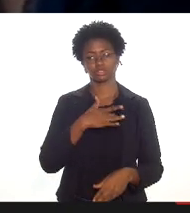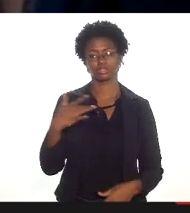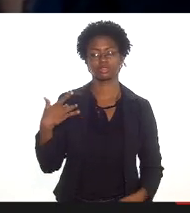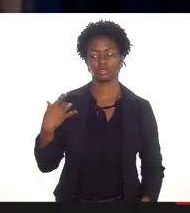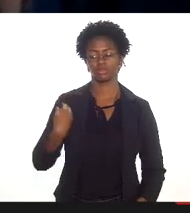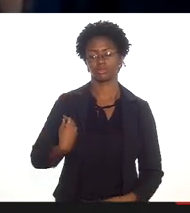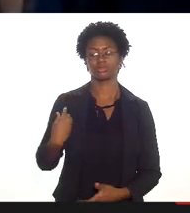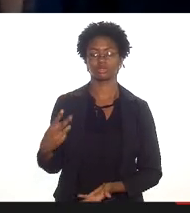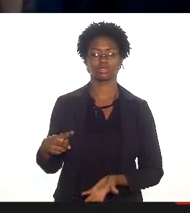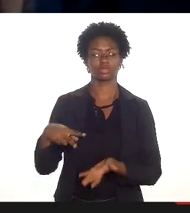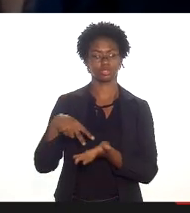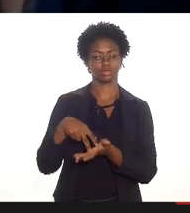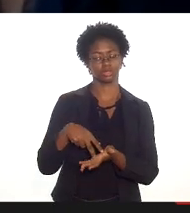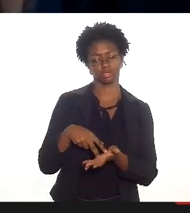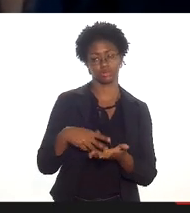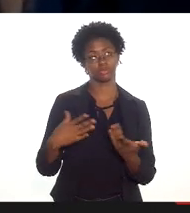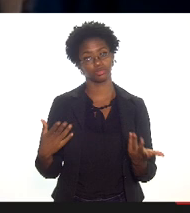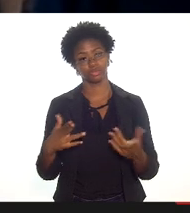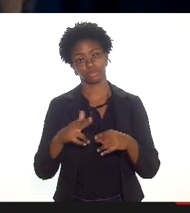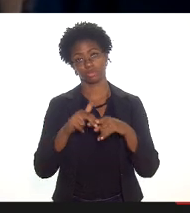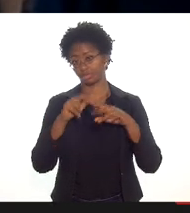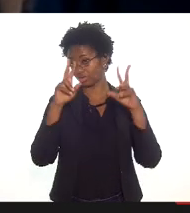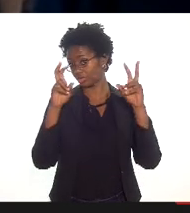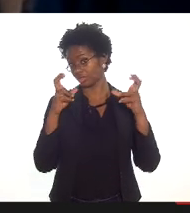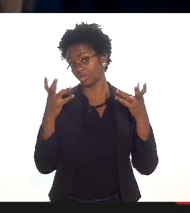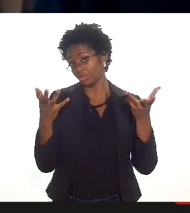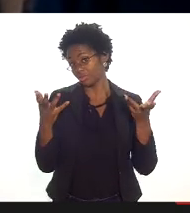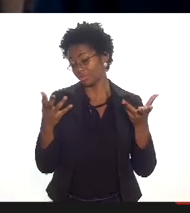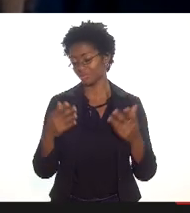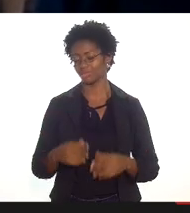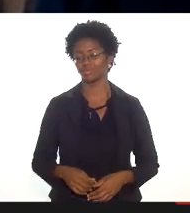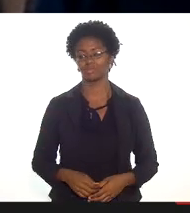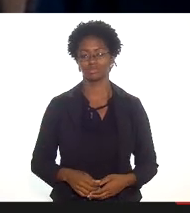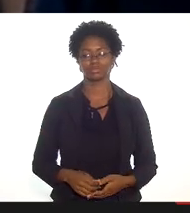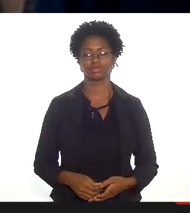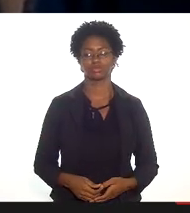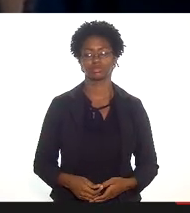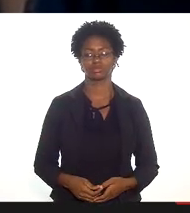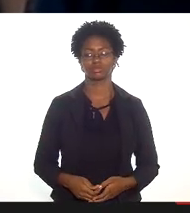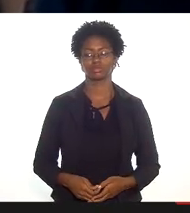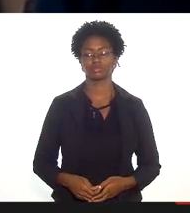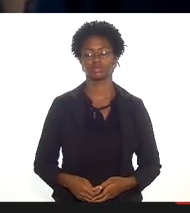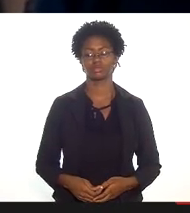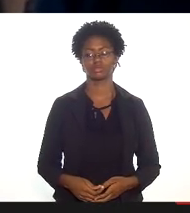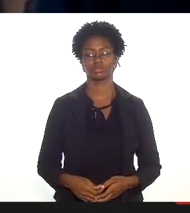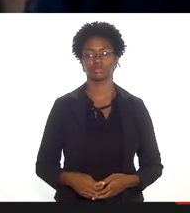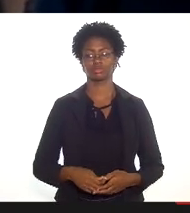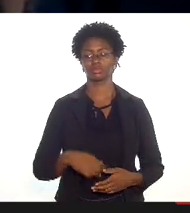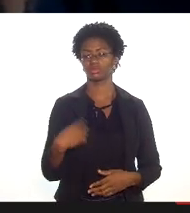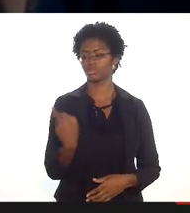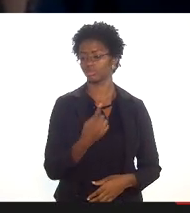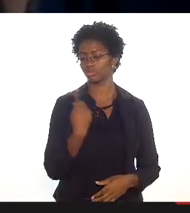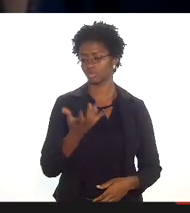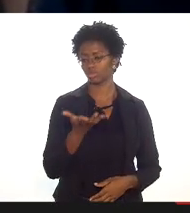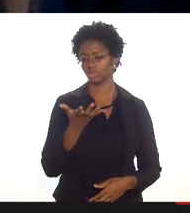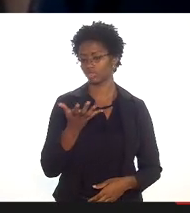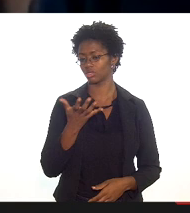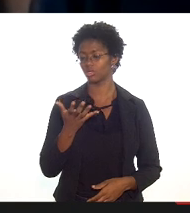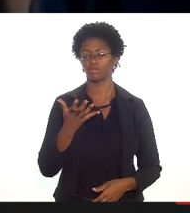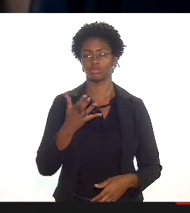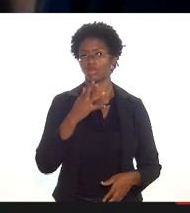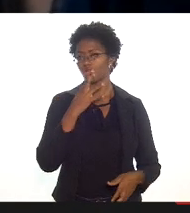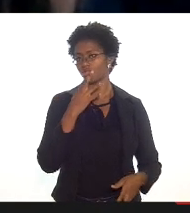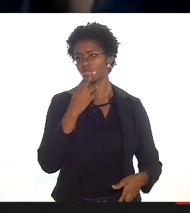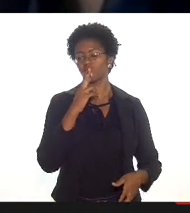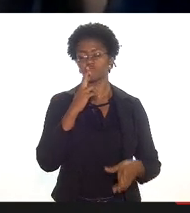presente, considerando o tema, né, da audiência. A gente está à disposição para esclarecer o que for necessário.